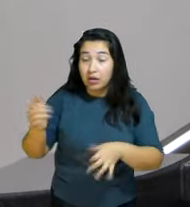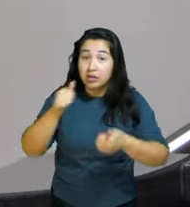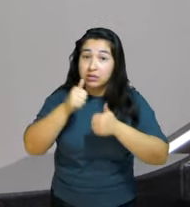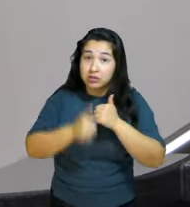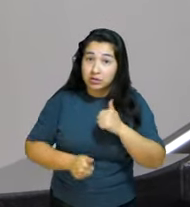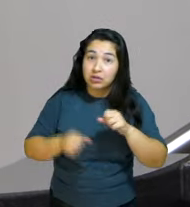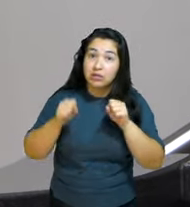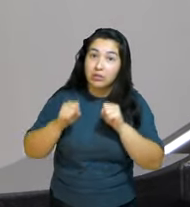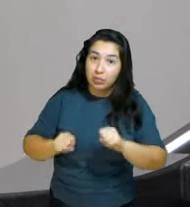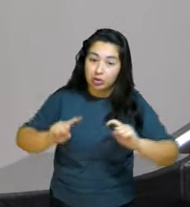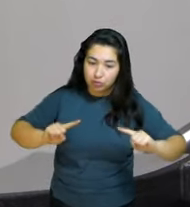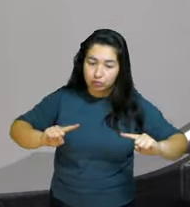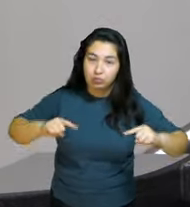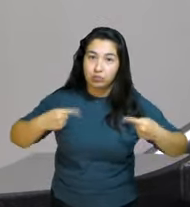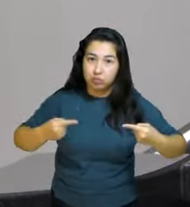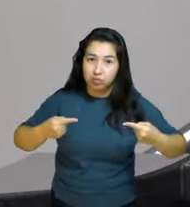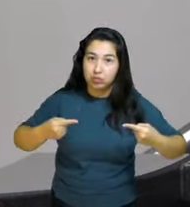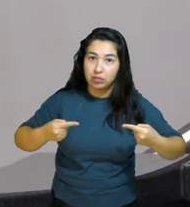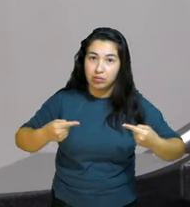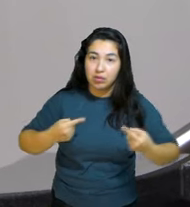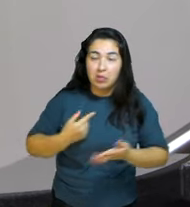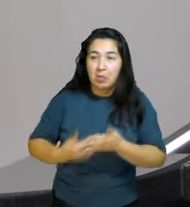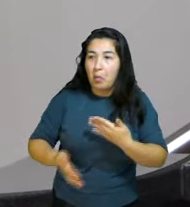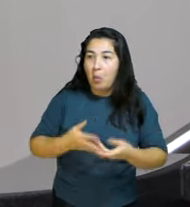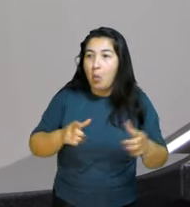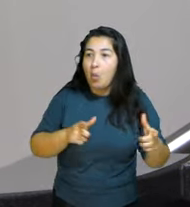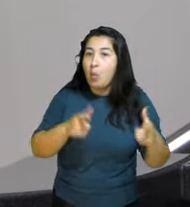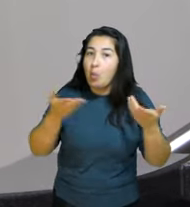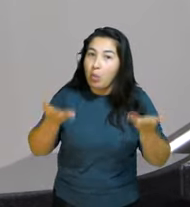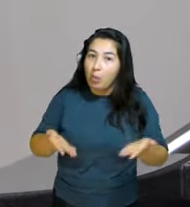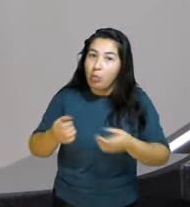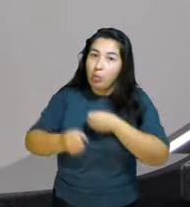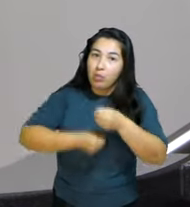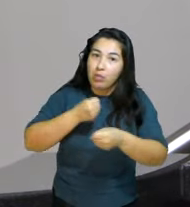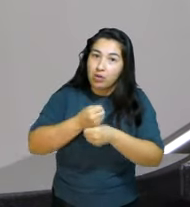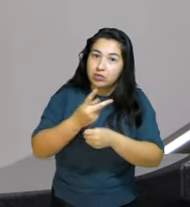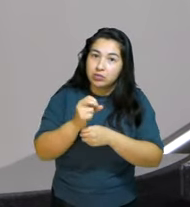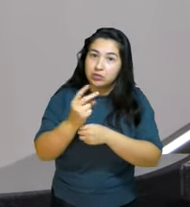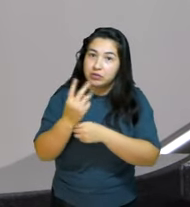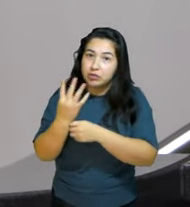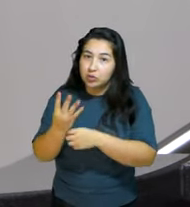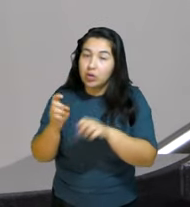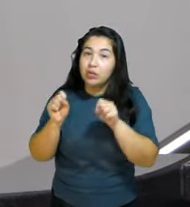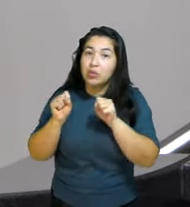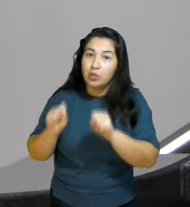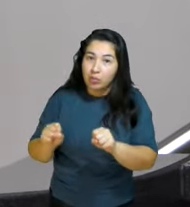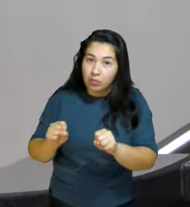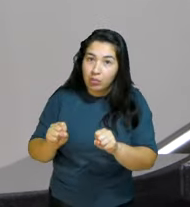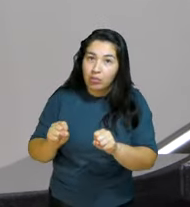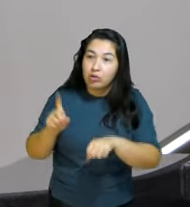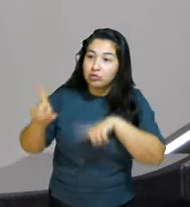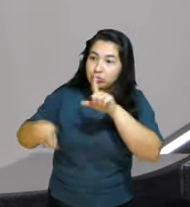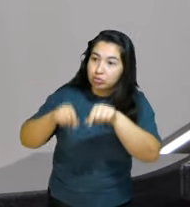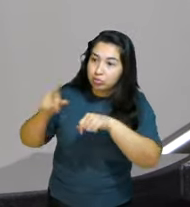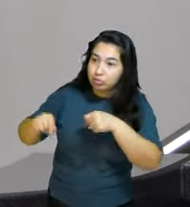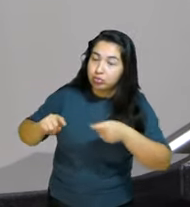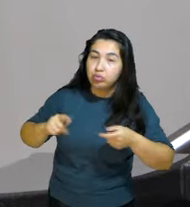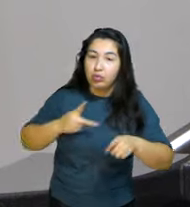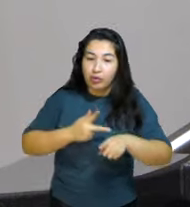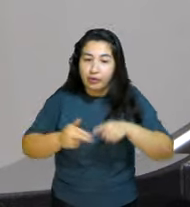possam competir, né, de alguma forma, nesse ano, para que eles possam ser ranqueados aqui no Estado de Santa Catarina e possam, no próximo